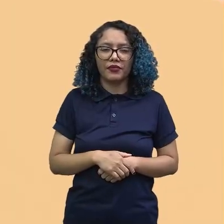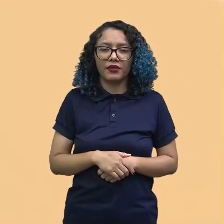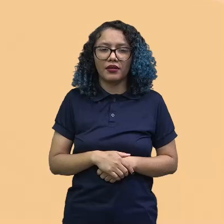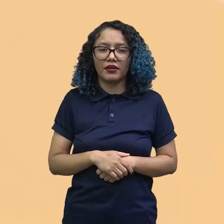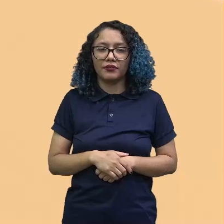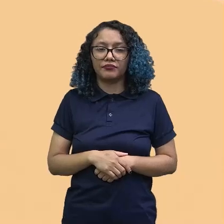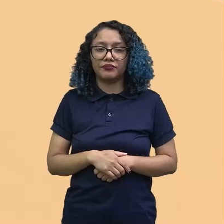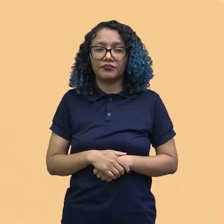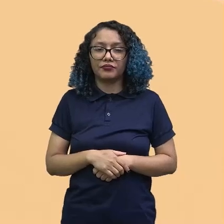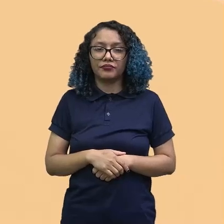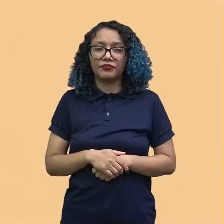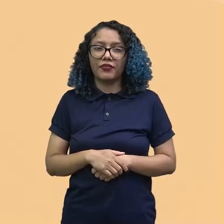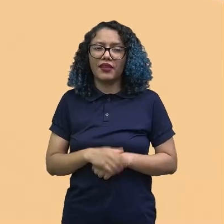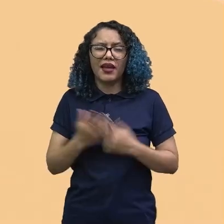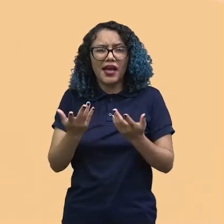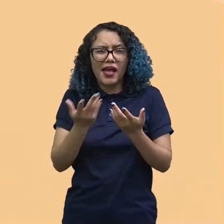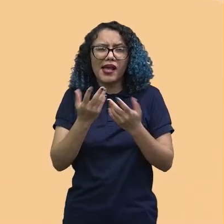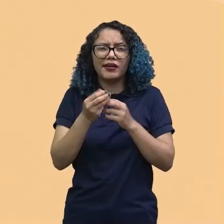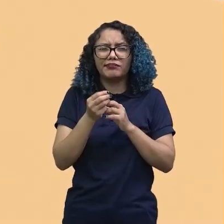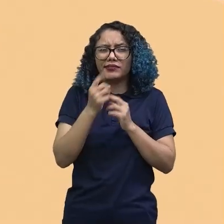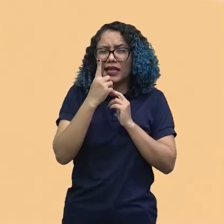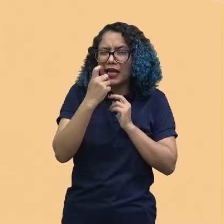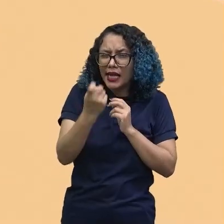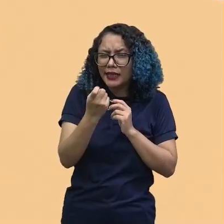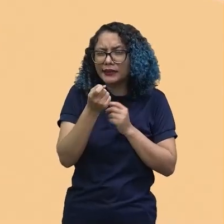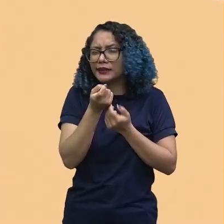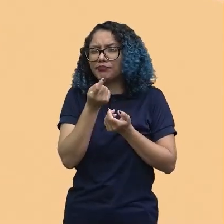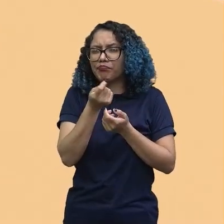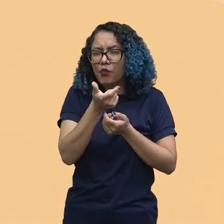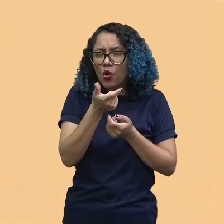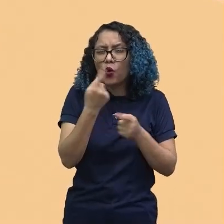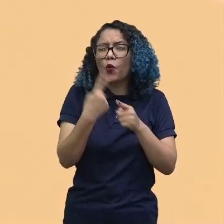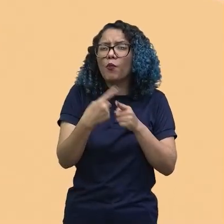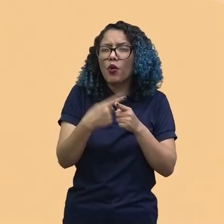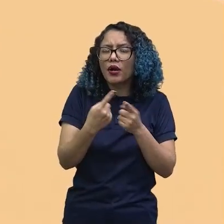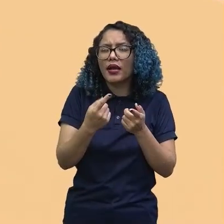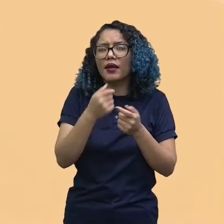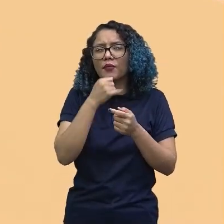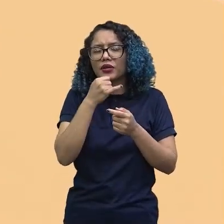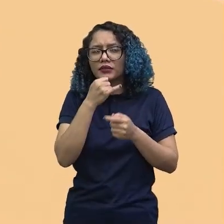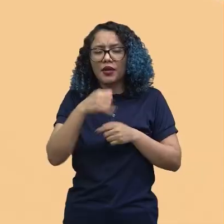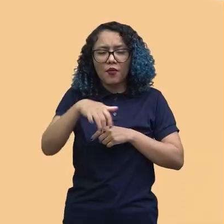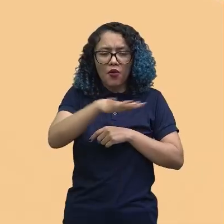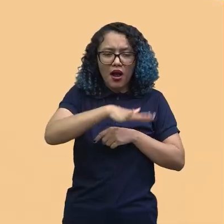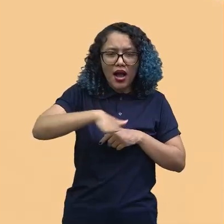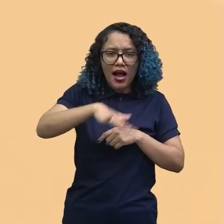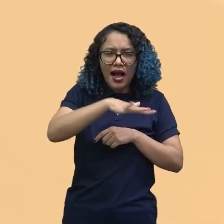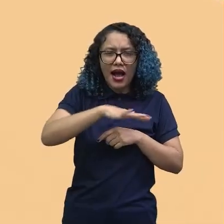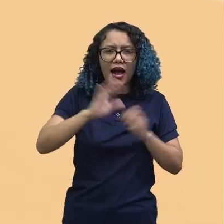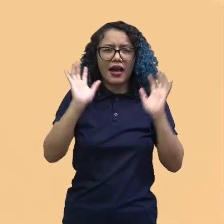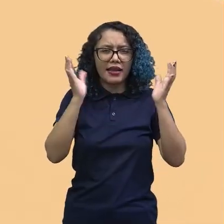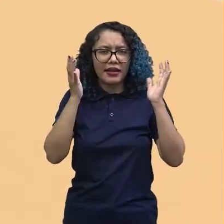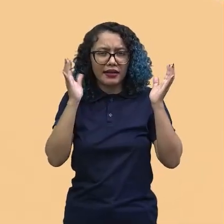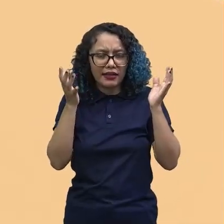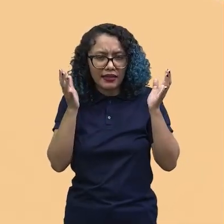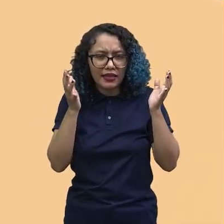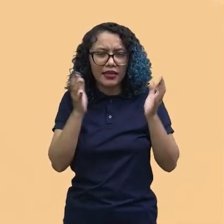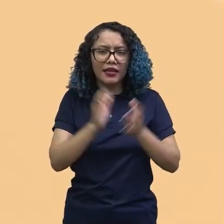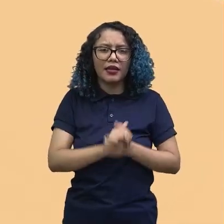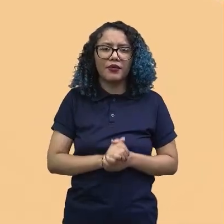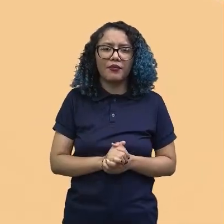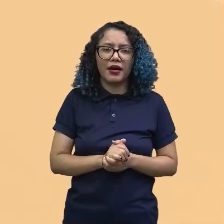uma vez que as questões geográficas, as questões de solo, de clima, não permitiam,